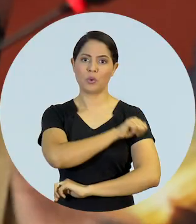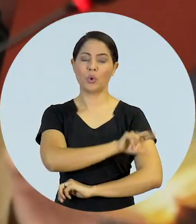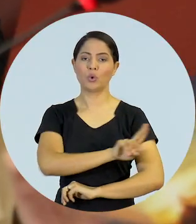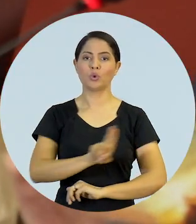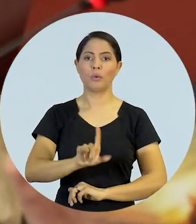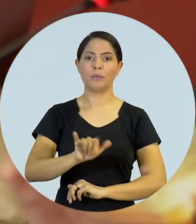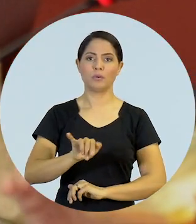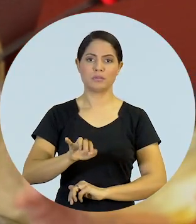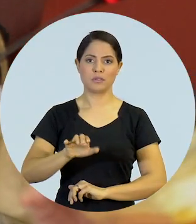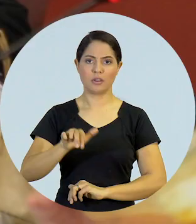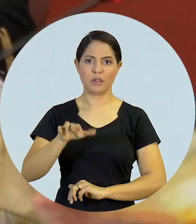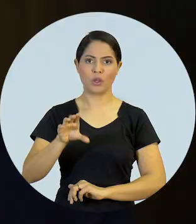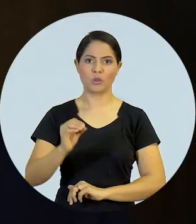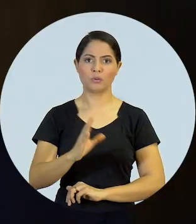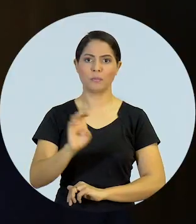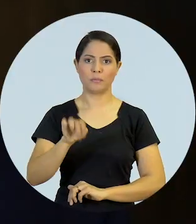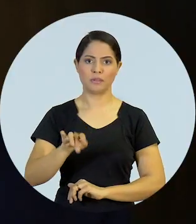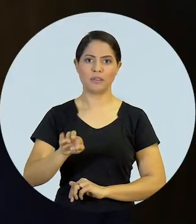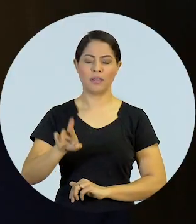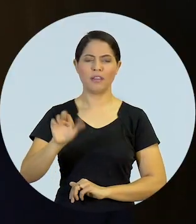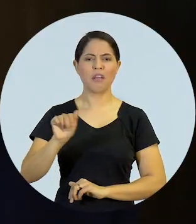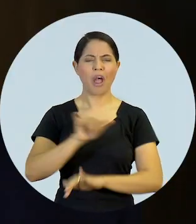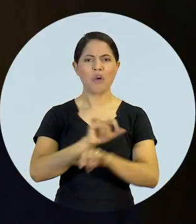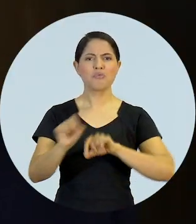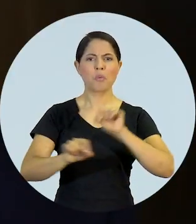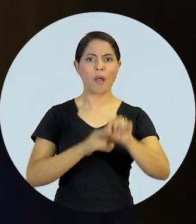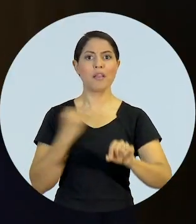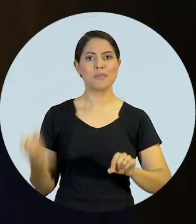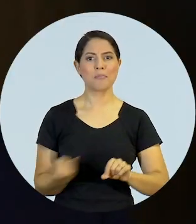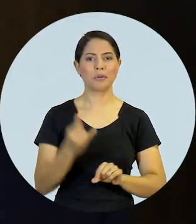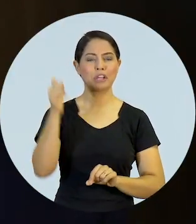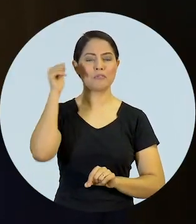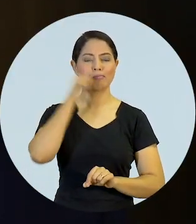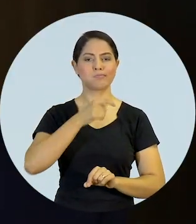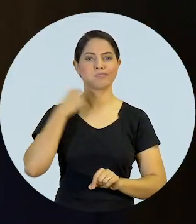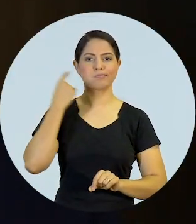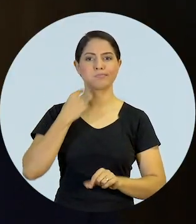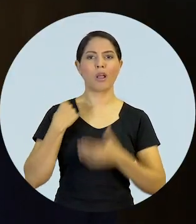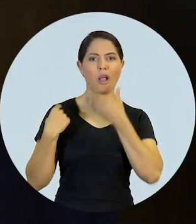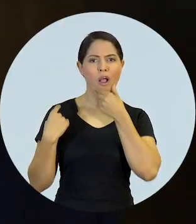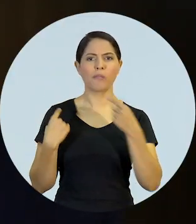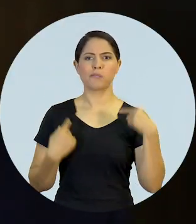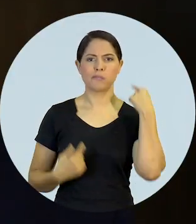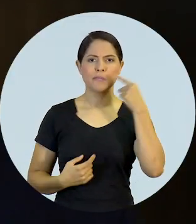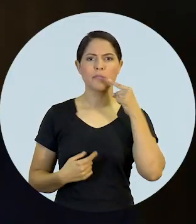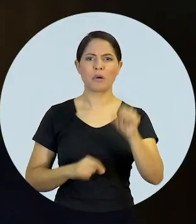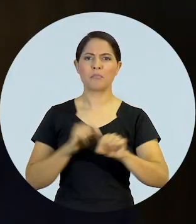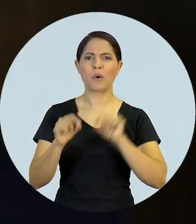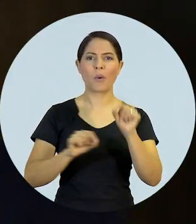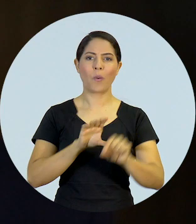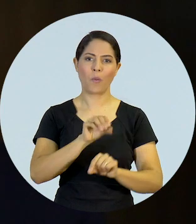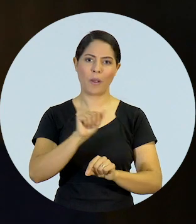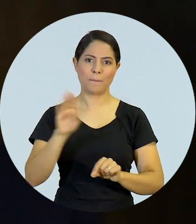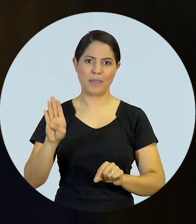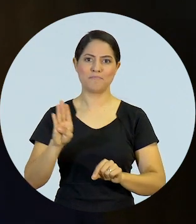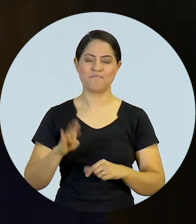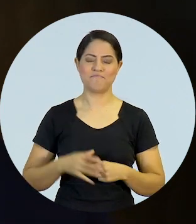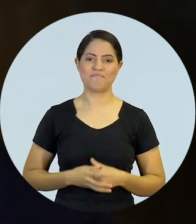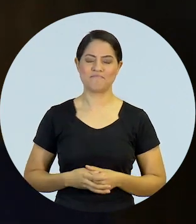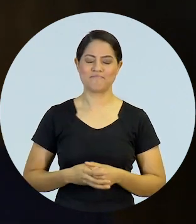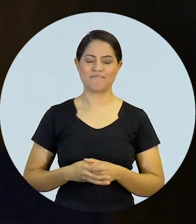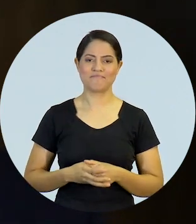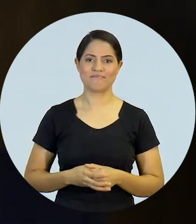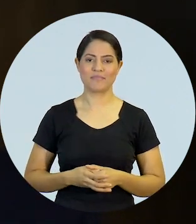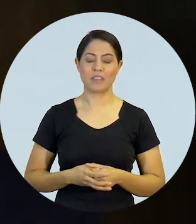presidente da seccional do Rio de Janeiro, Luciano Bandeira, enfatizou a importância da jovem advogada e do jovem advogado para